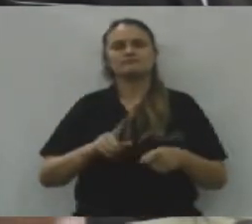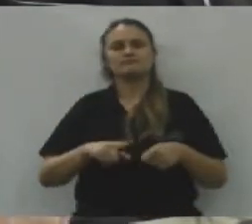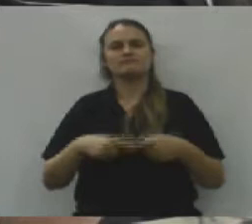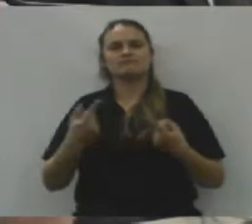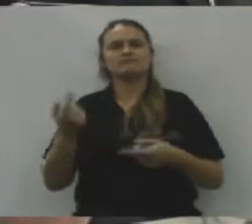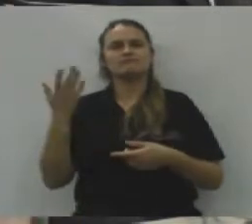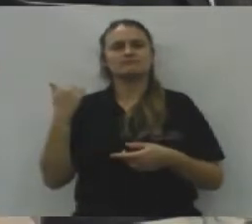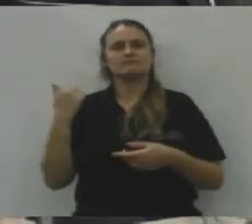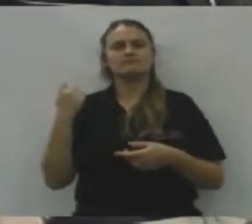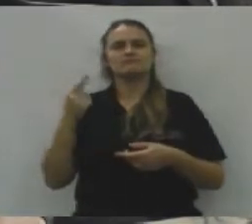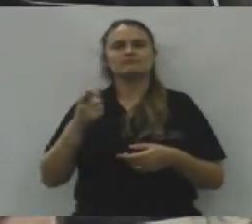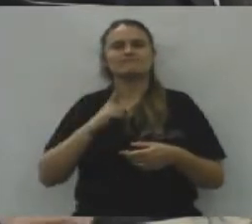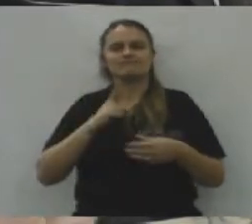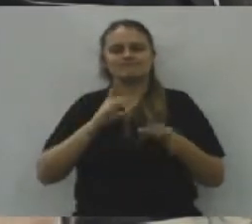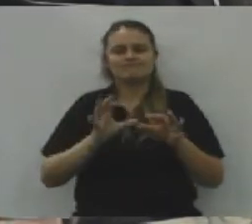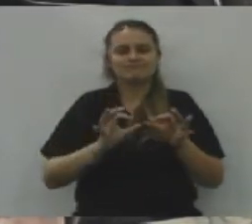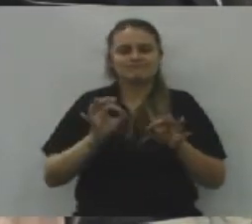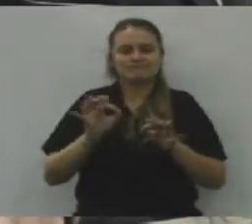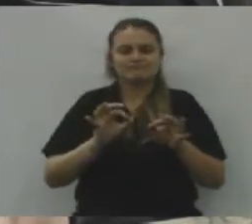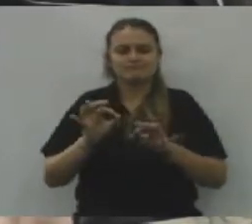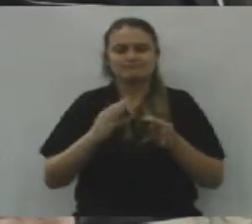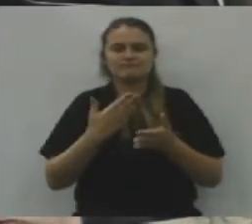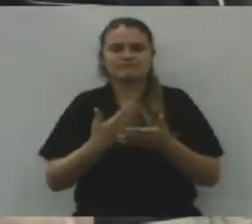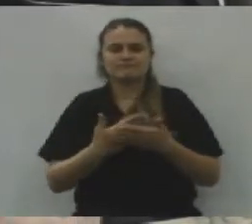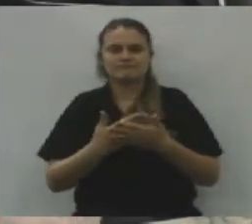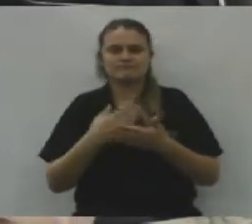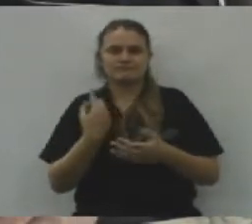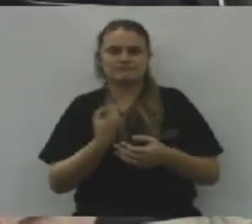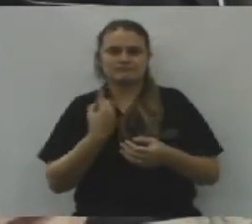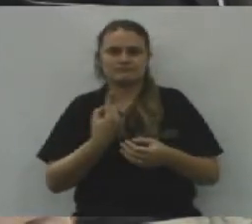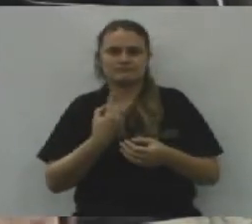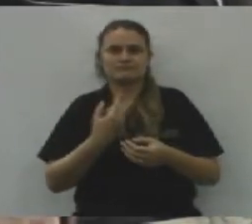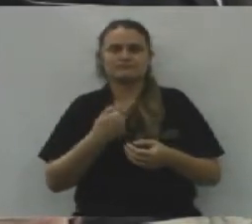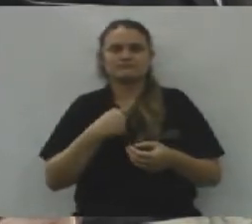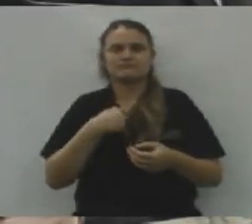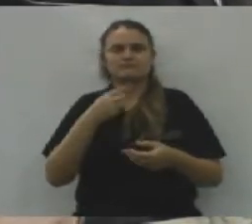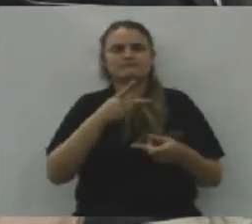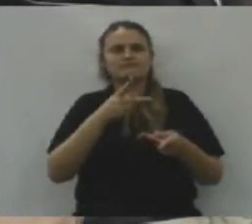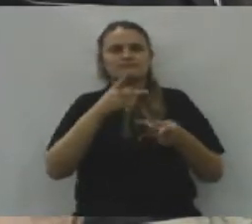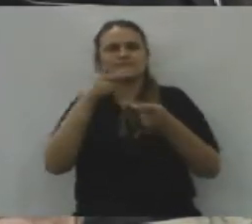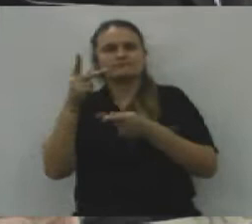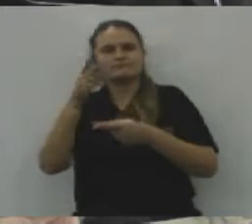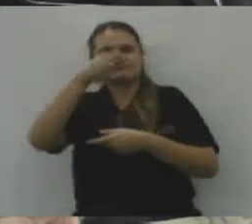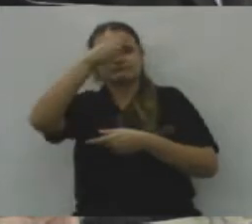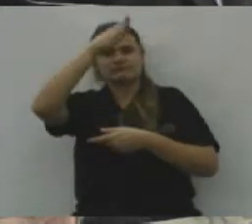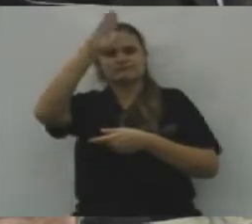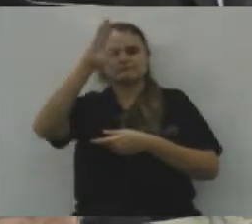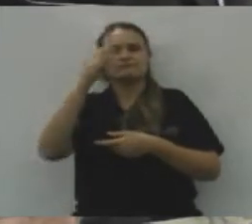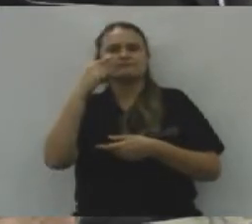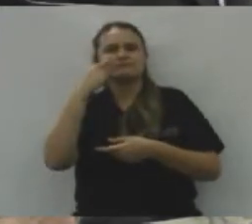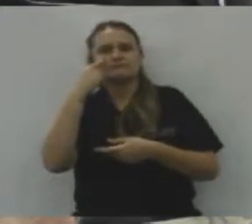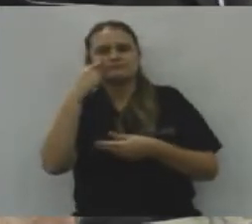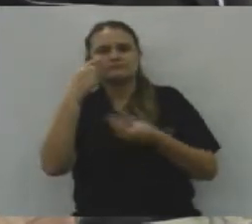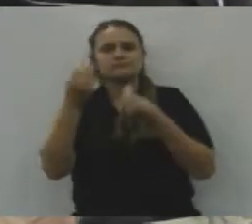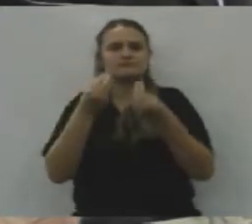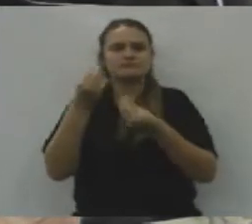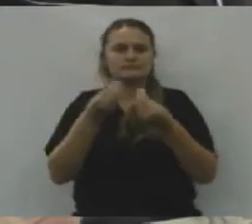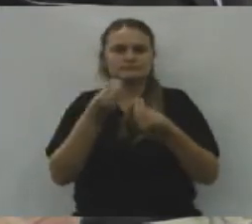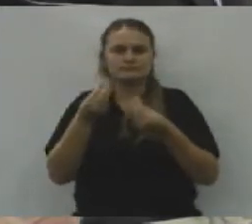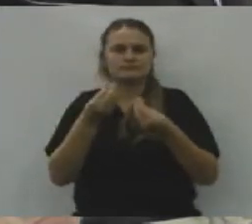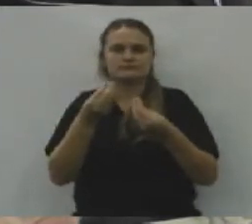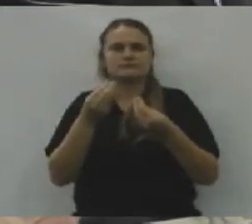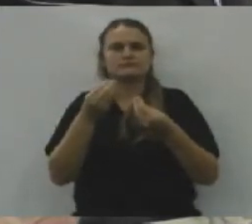né, montando e estudando por conta própria. E até também eu tinha visitado os bombeiros também, né?